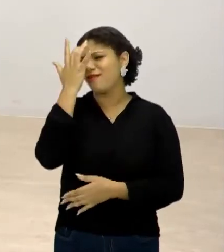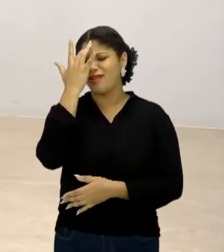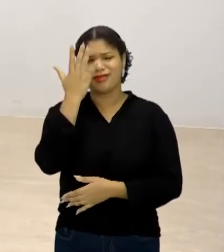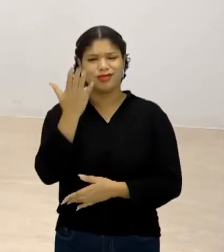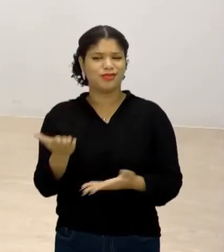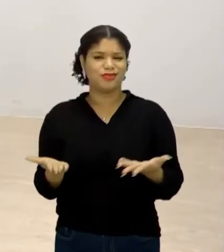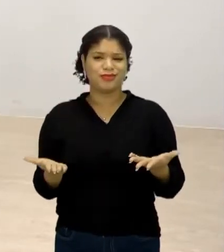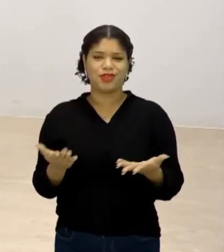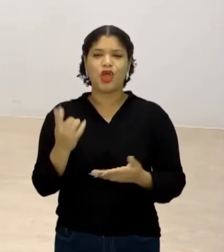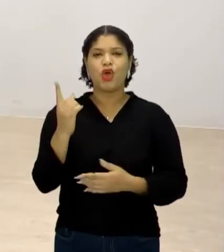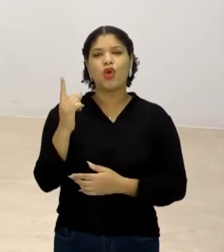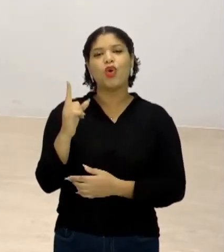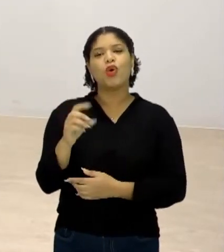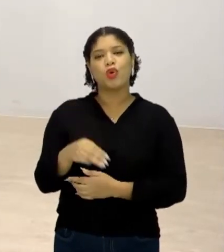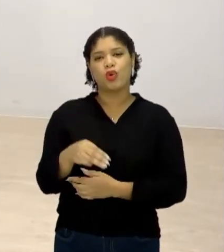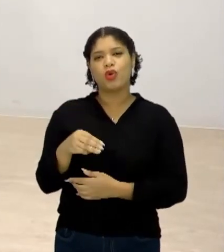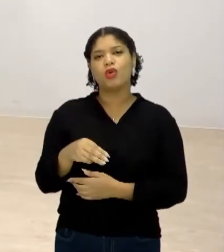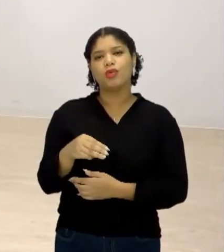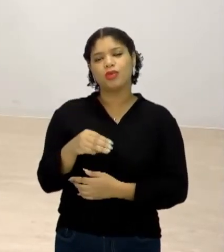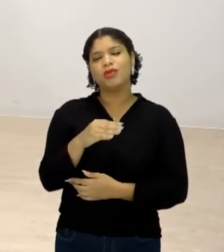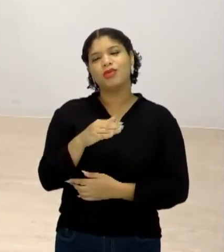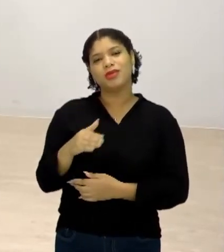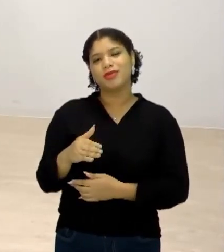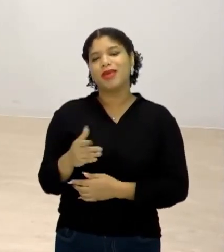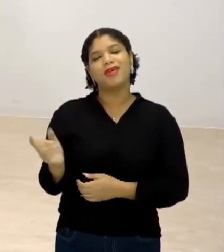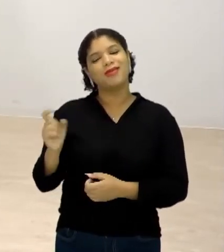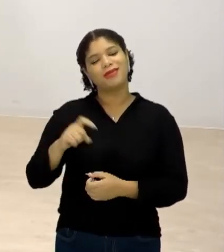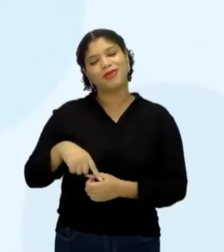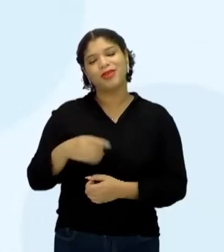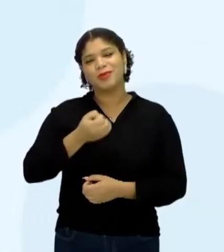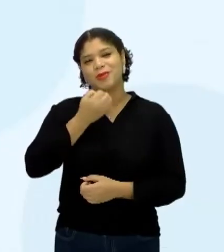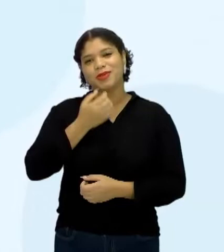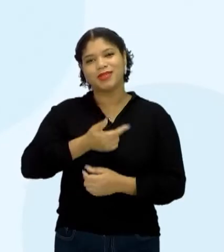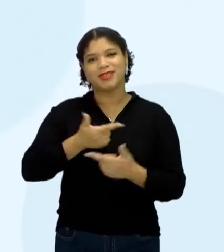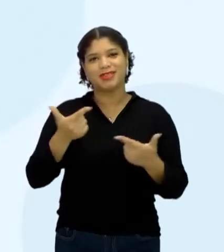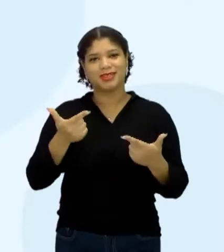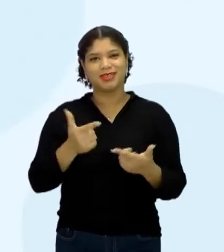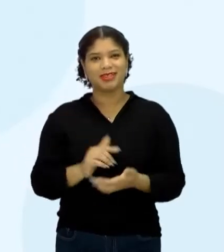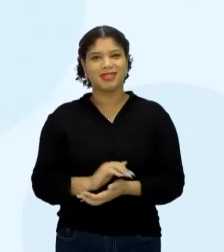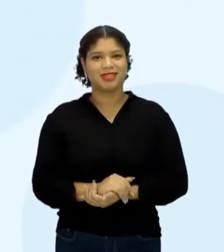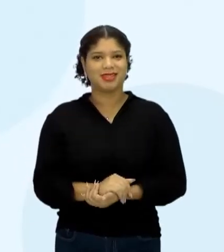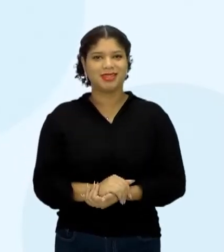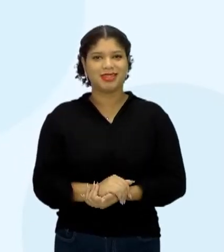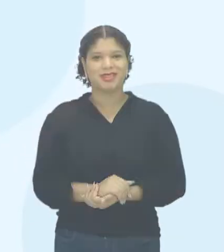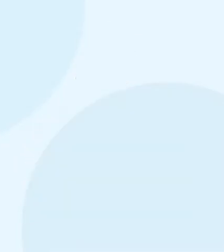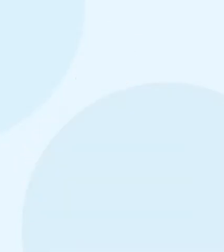facinho. 1 minuto e meio eu acho que é suficiente. Ok, voltamos em 1 minuto e meio. Boa sorte.